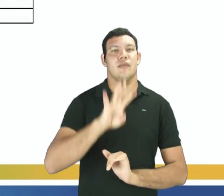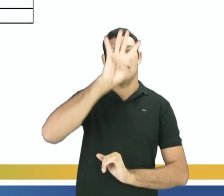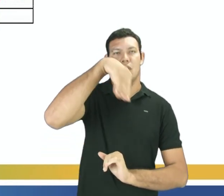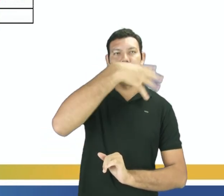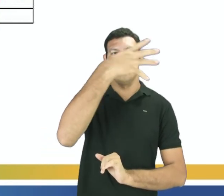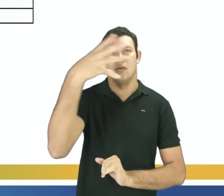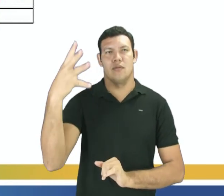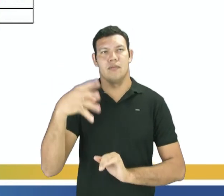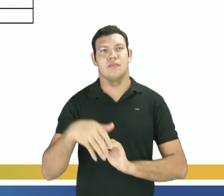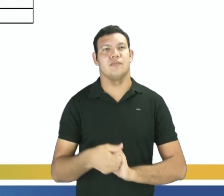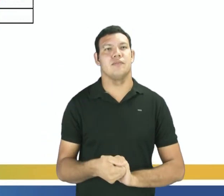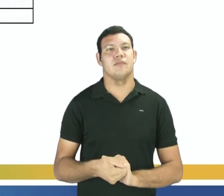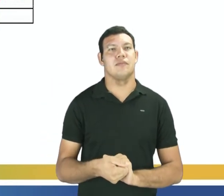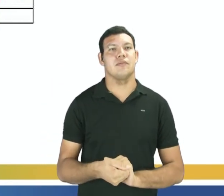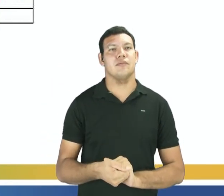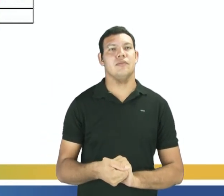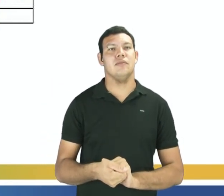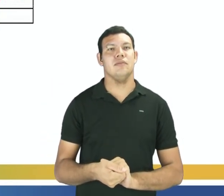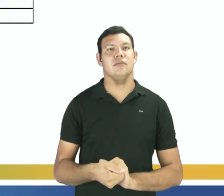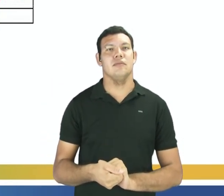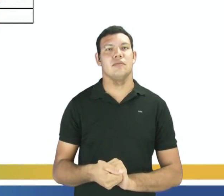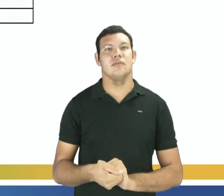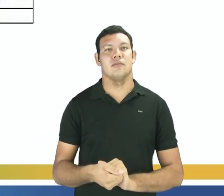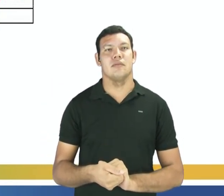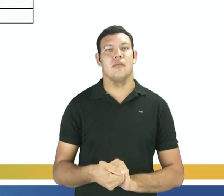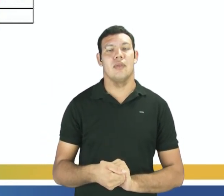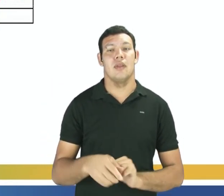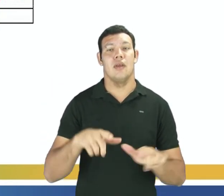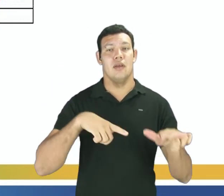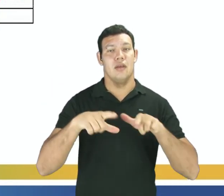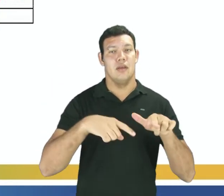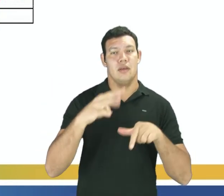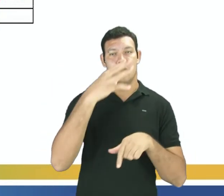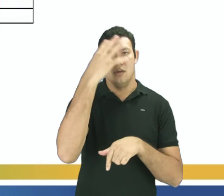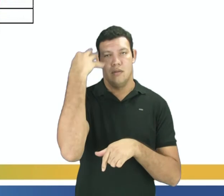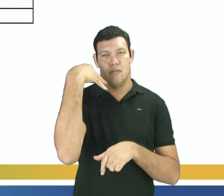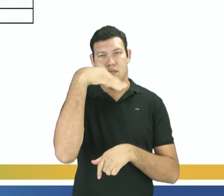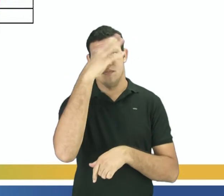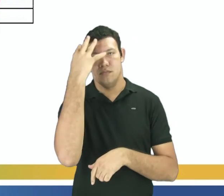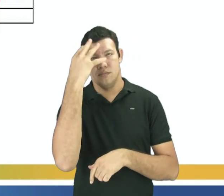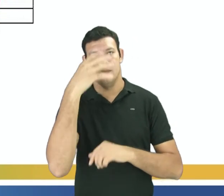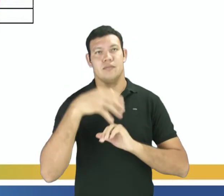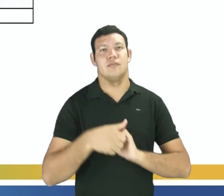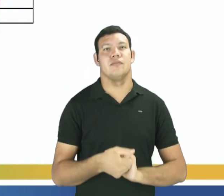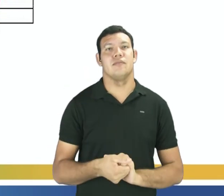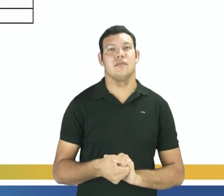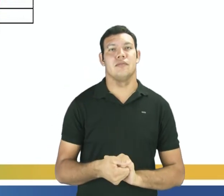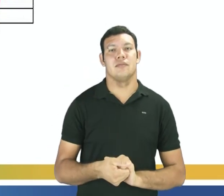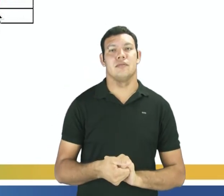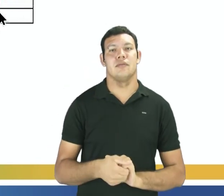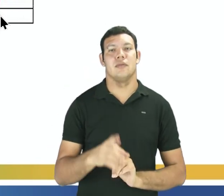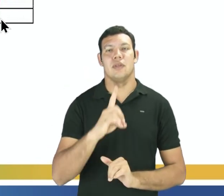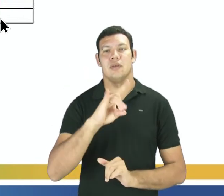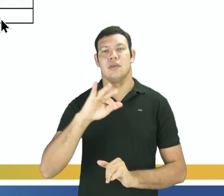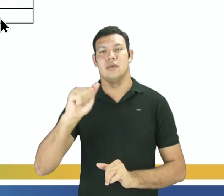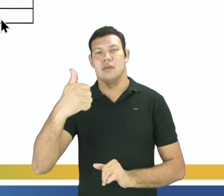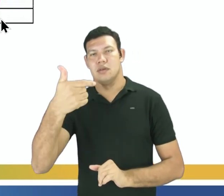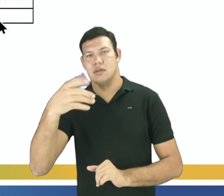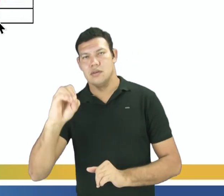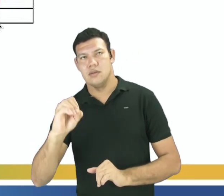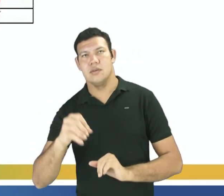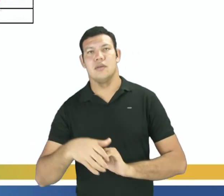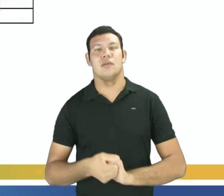alunos, mais 30, por isso 50. Trabalhando 4 horas por dia, né, com 20 dias de trabalho, quantos quilos